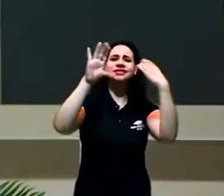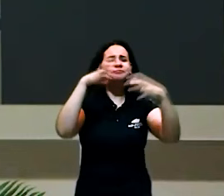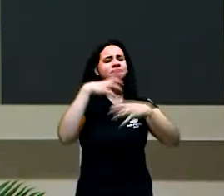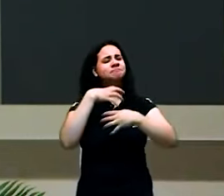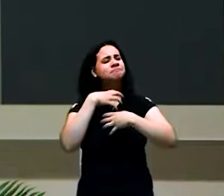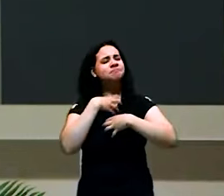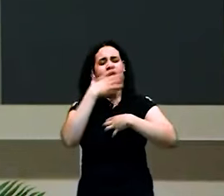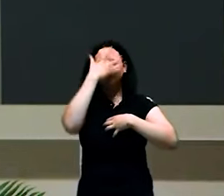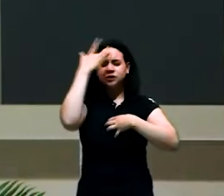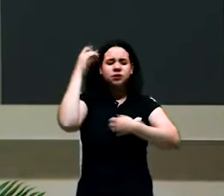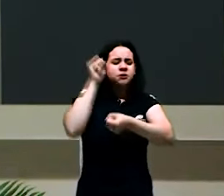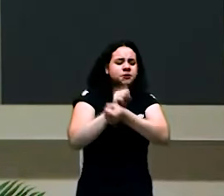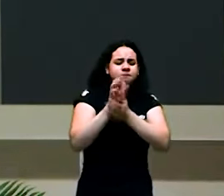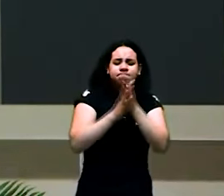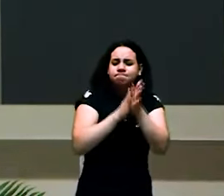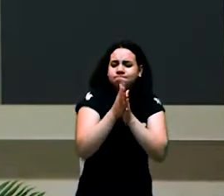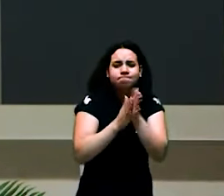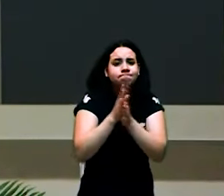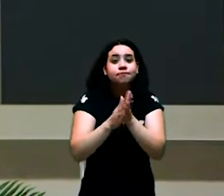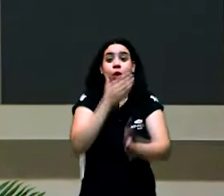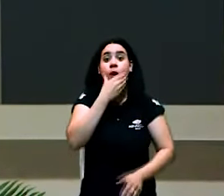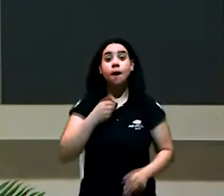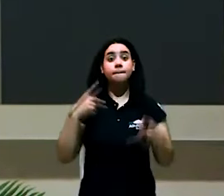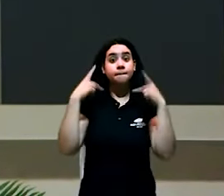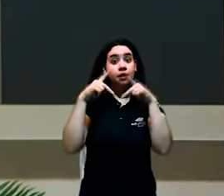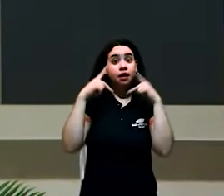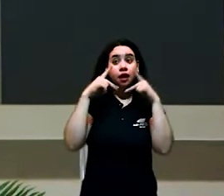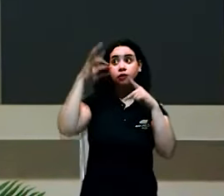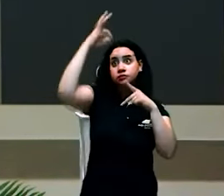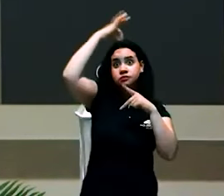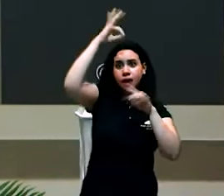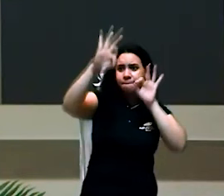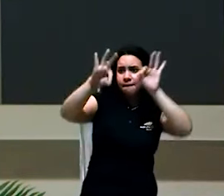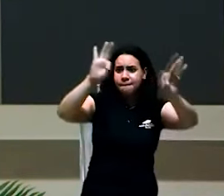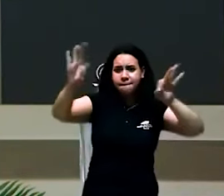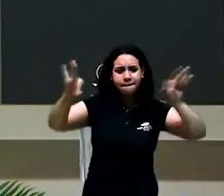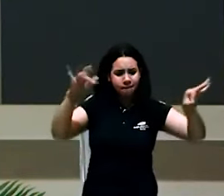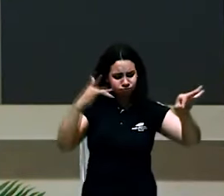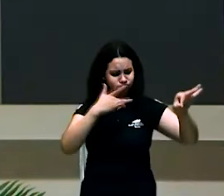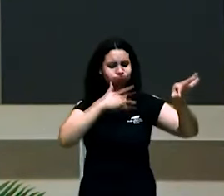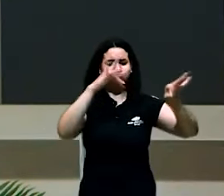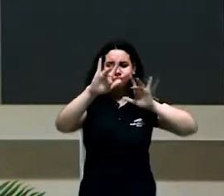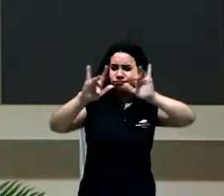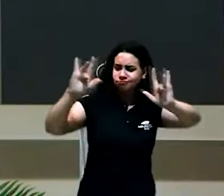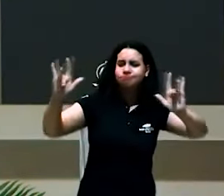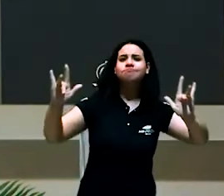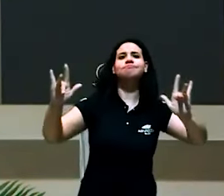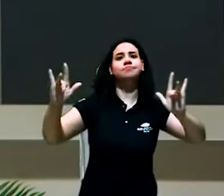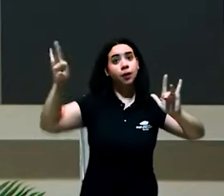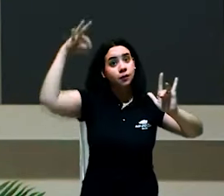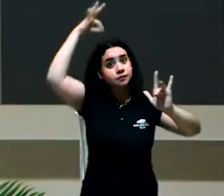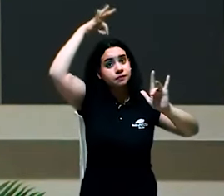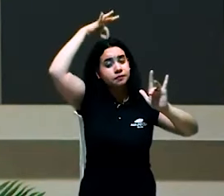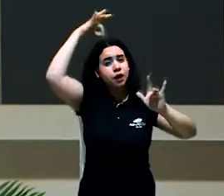ali esperando, porque o Espírito Santo tocava as pessoas e eram cheios do poder do Espírito Santo. Eu